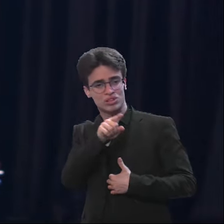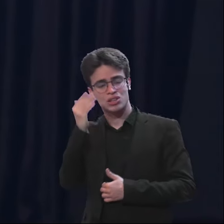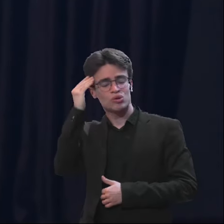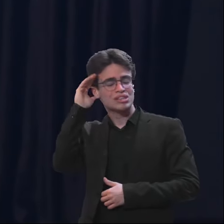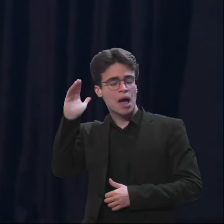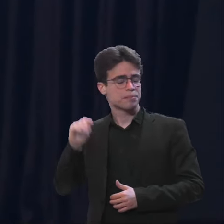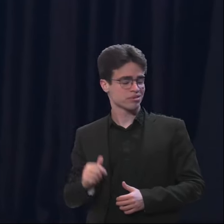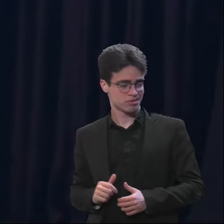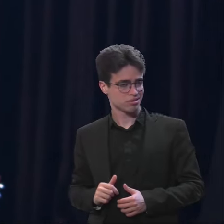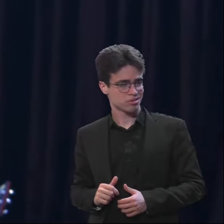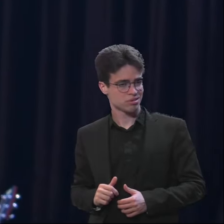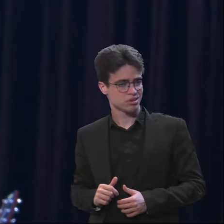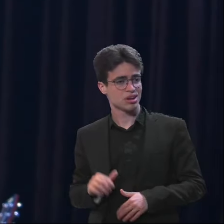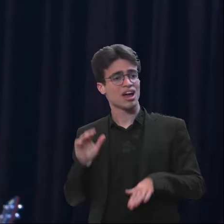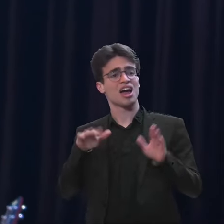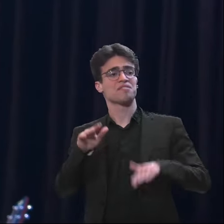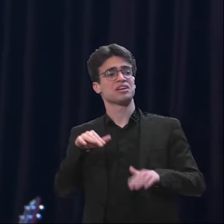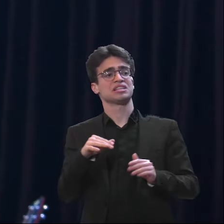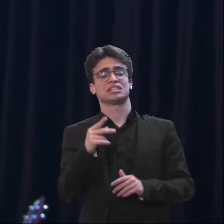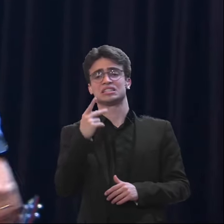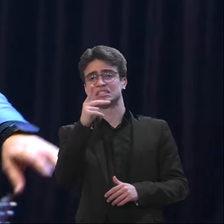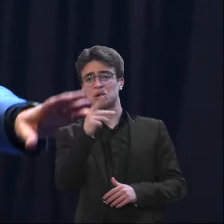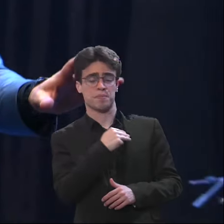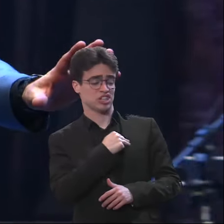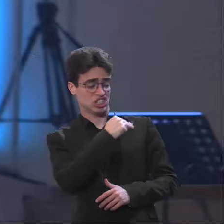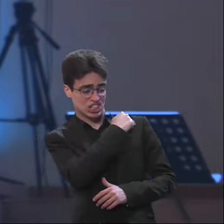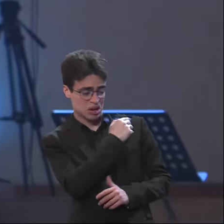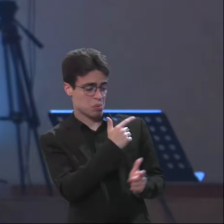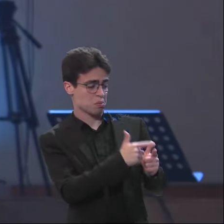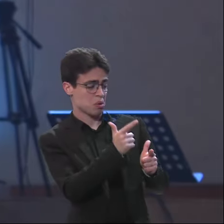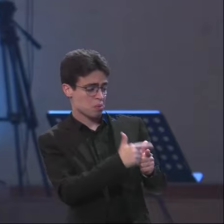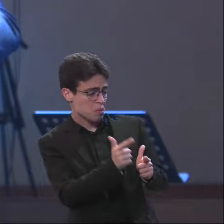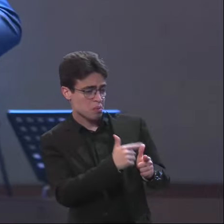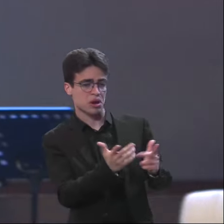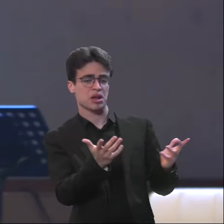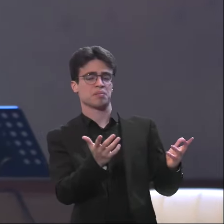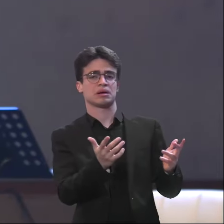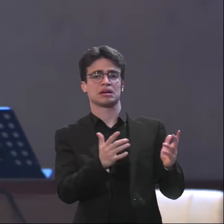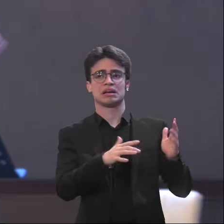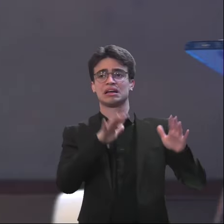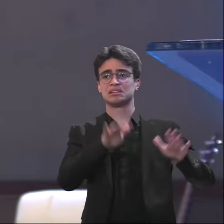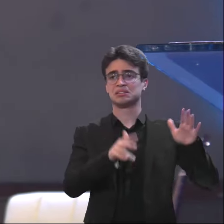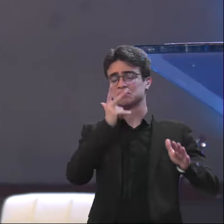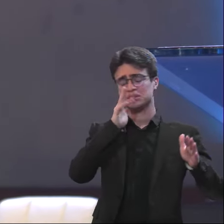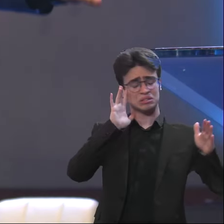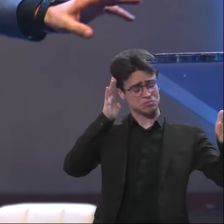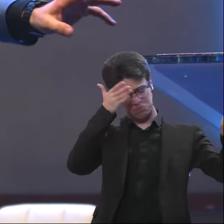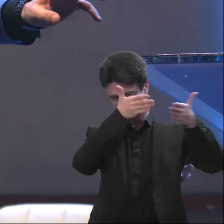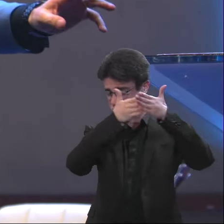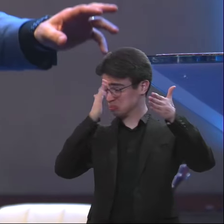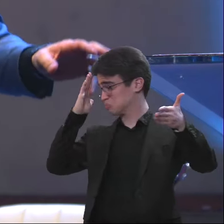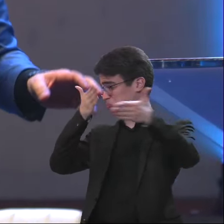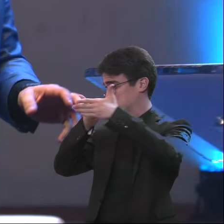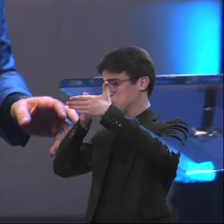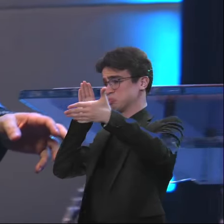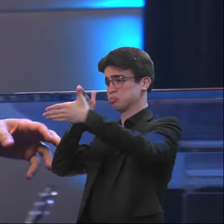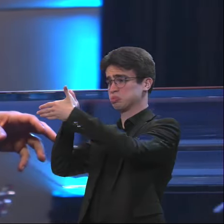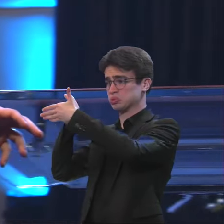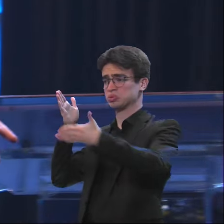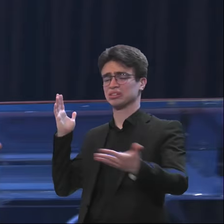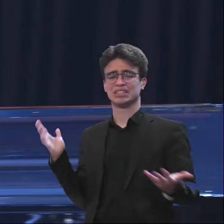Existem problemas ministeriais. Essa parede invisível que nos impede de romper,